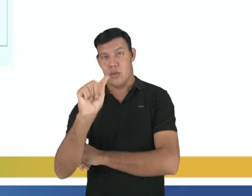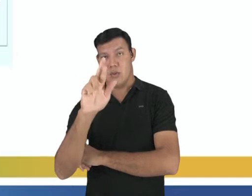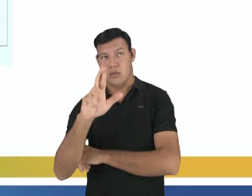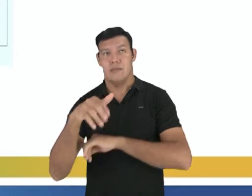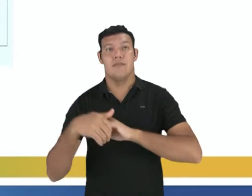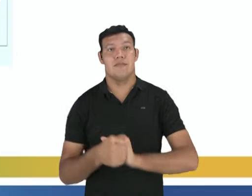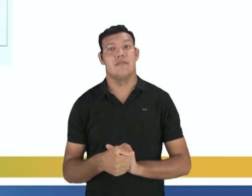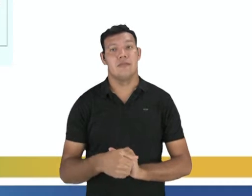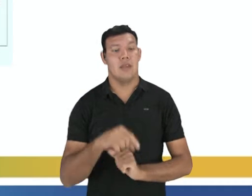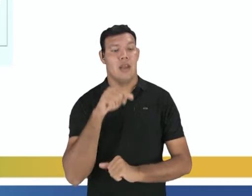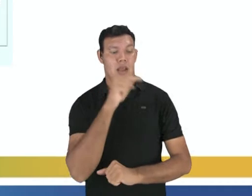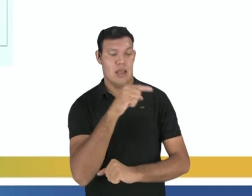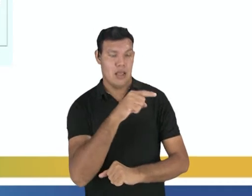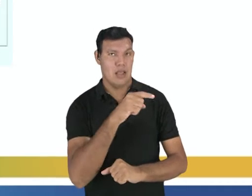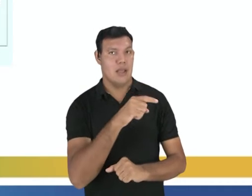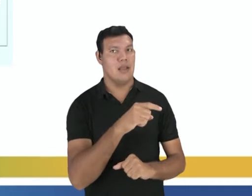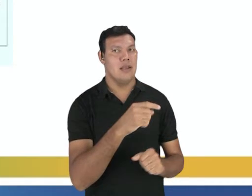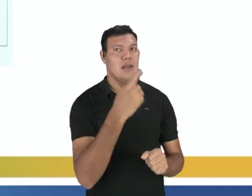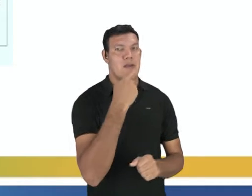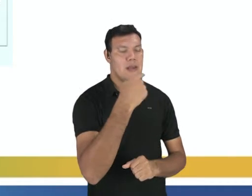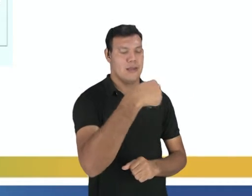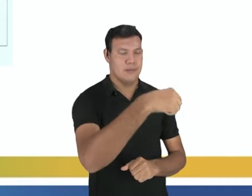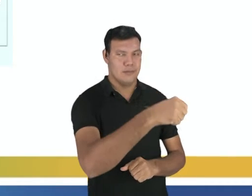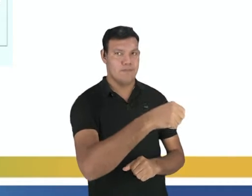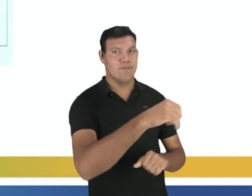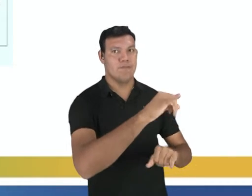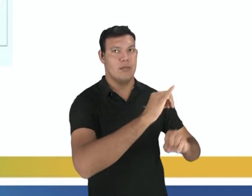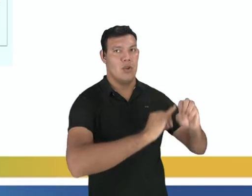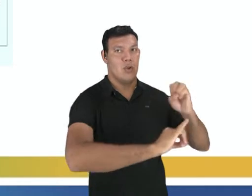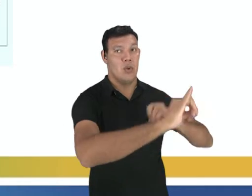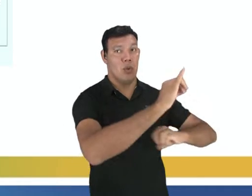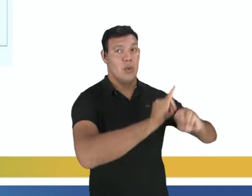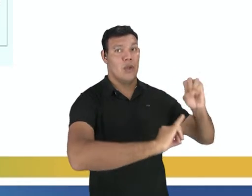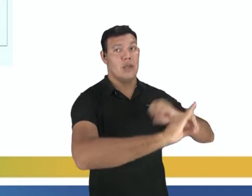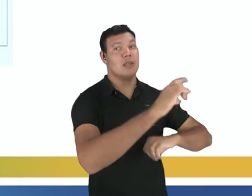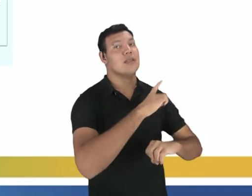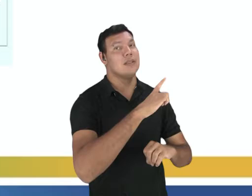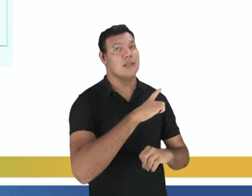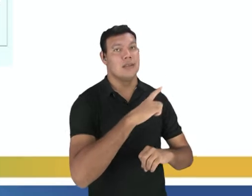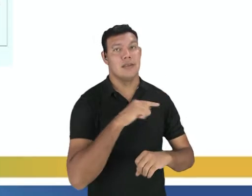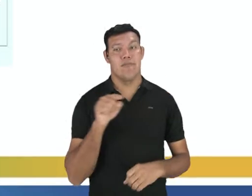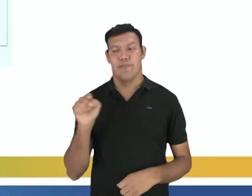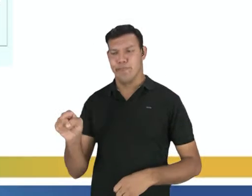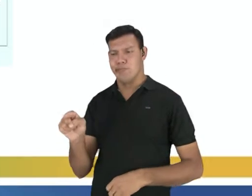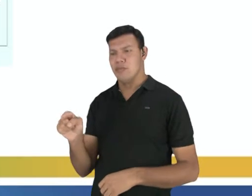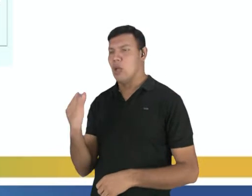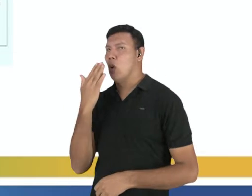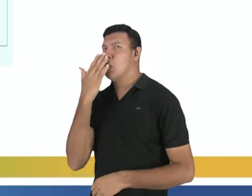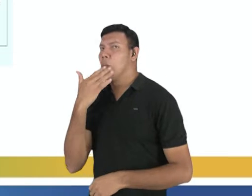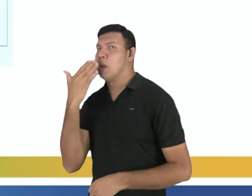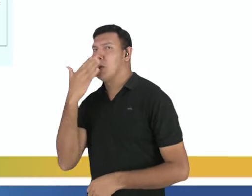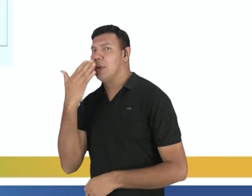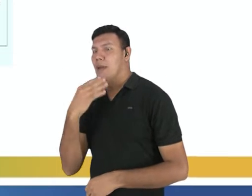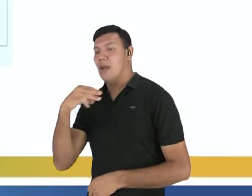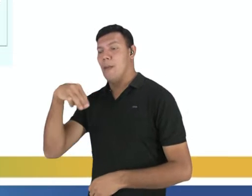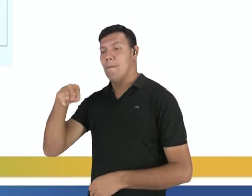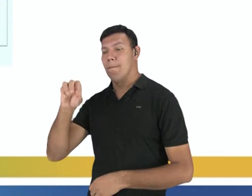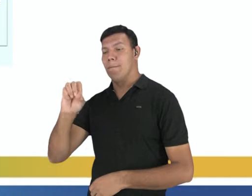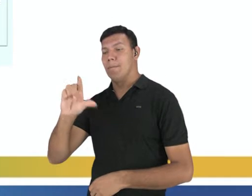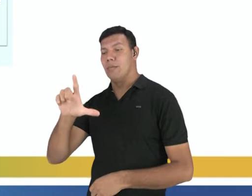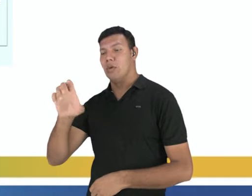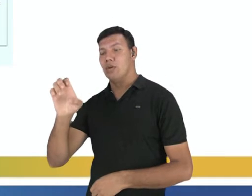Então, iônico porque tem íons. O açúcar é uma substância molecular. Então, uma substância